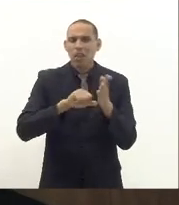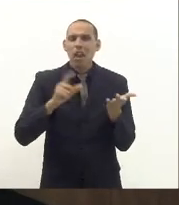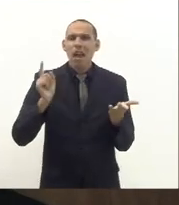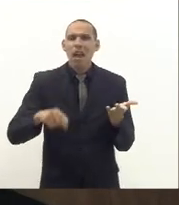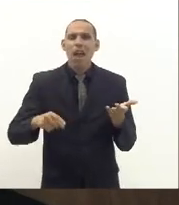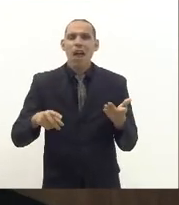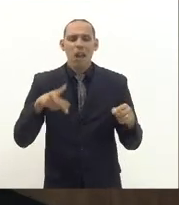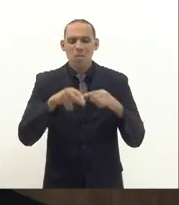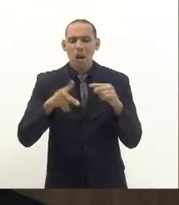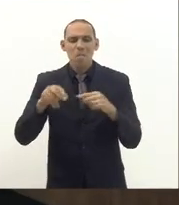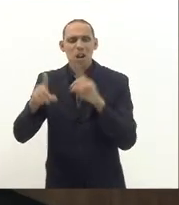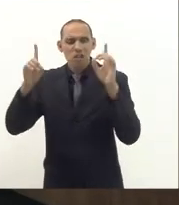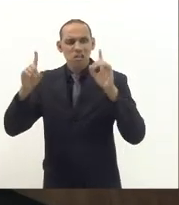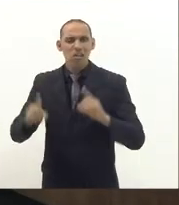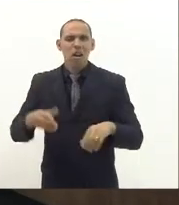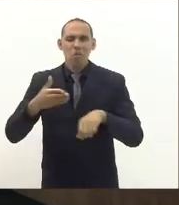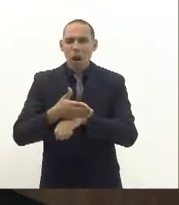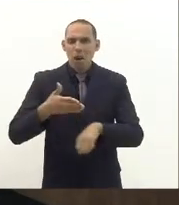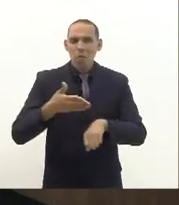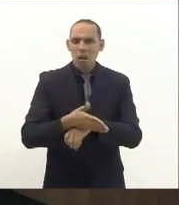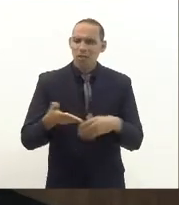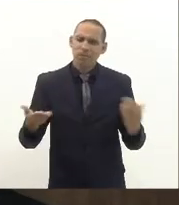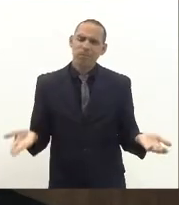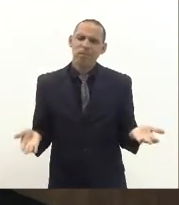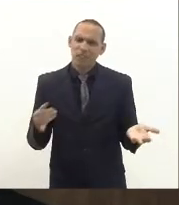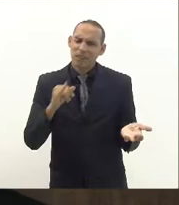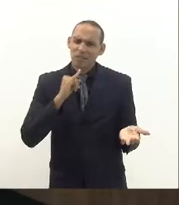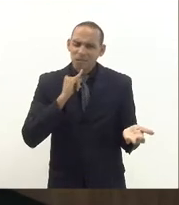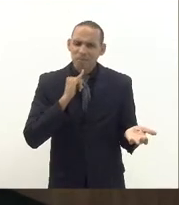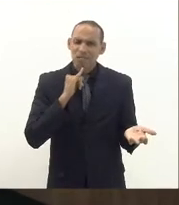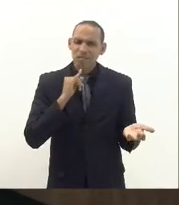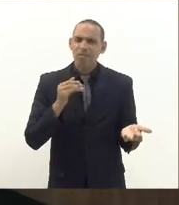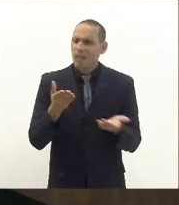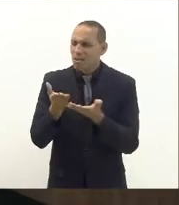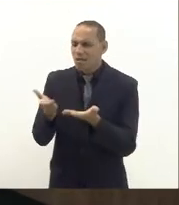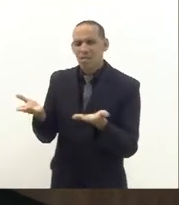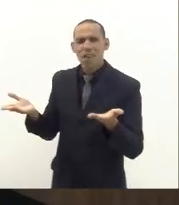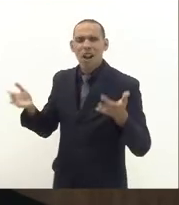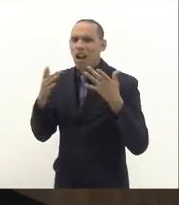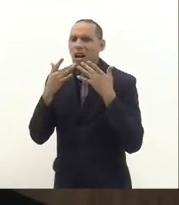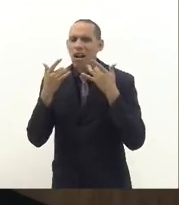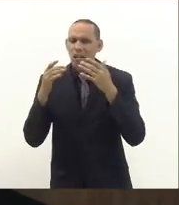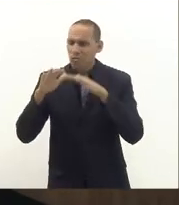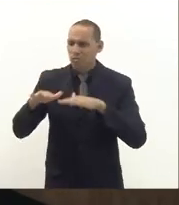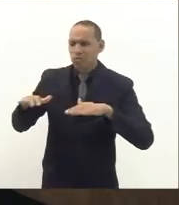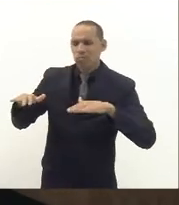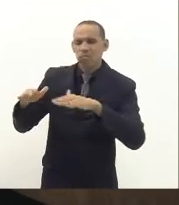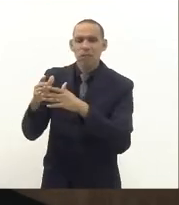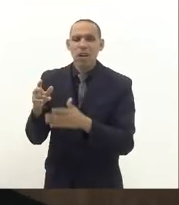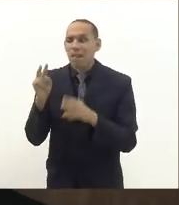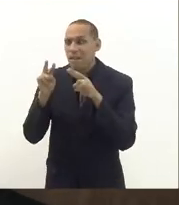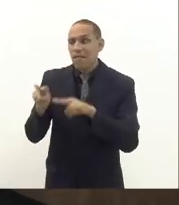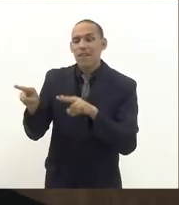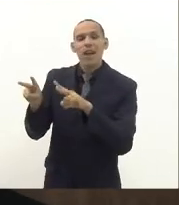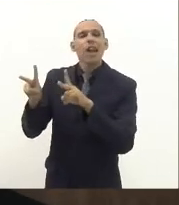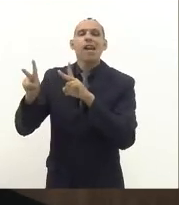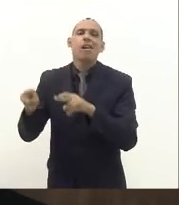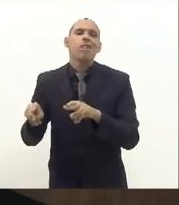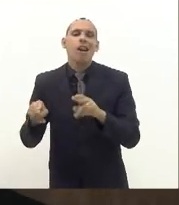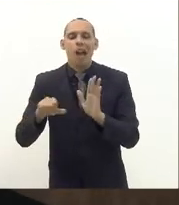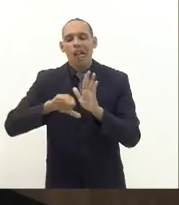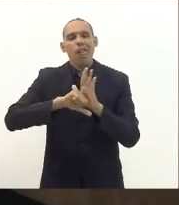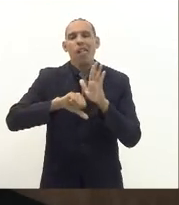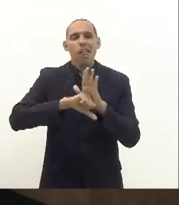violadores de direitos né então infelizmente grandes dos nossos atores são vistos como a cara do